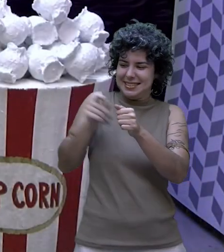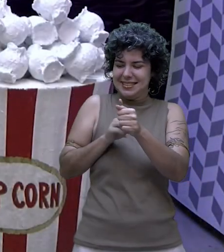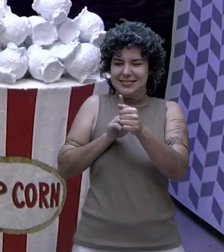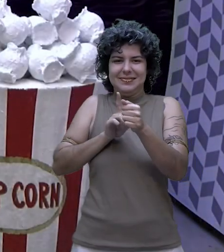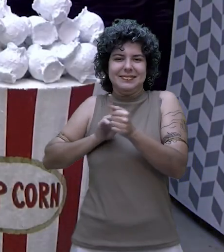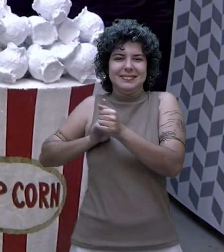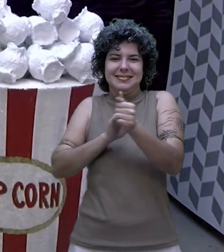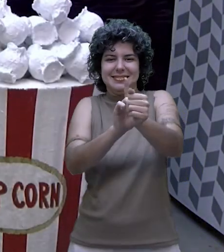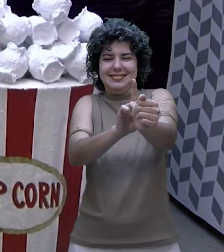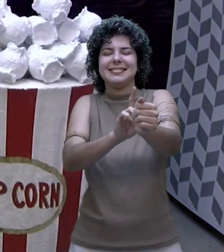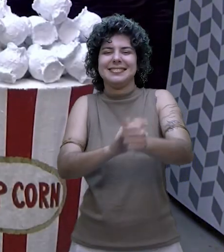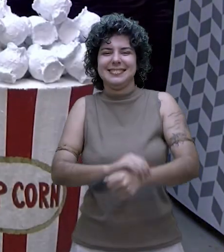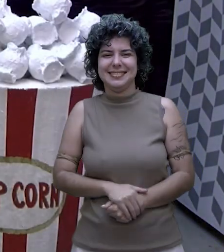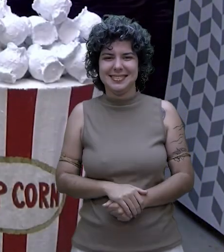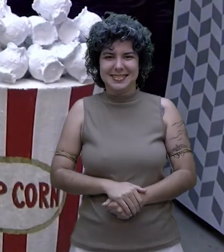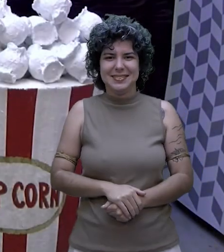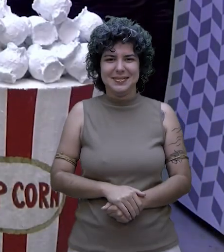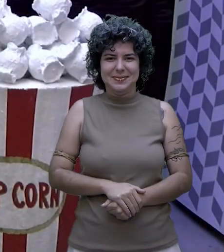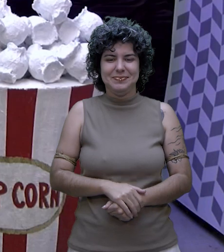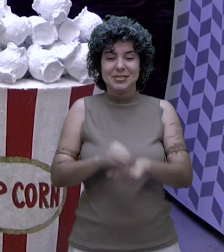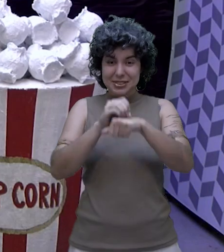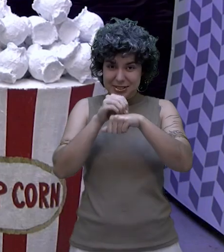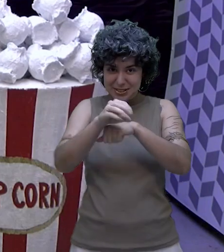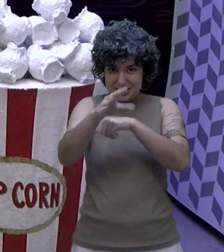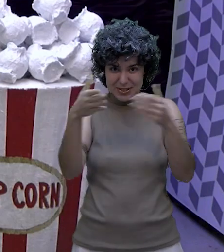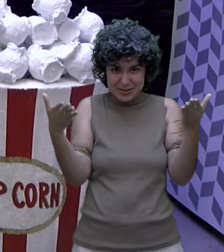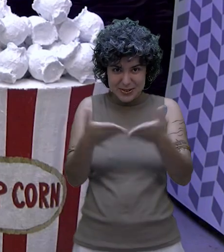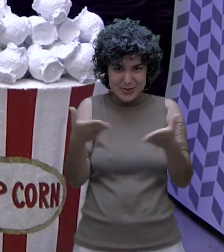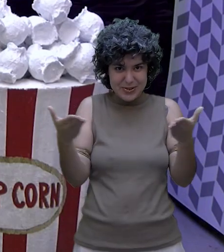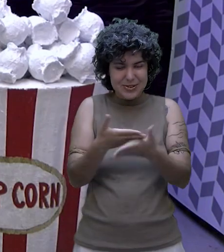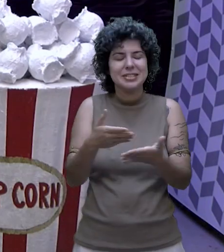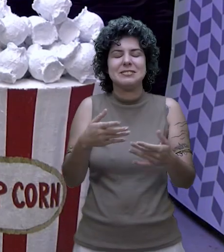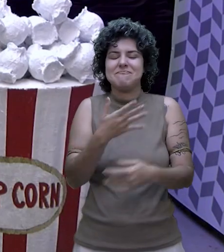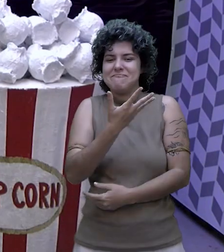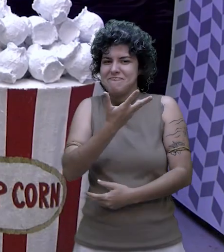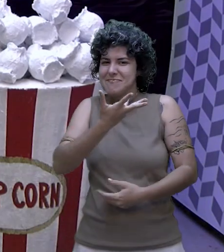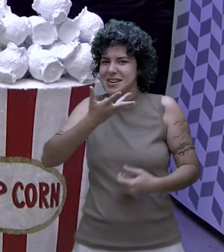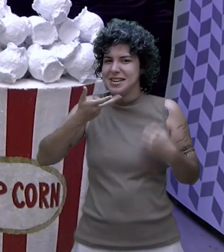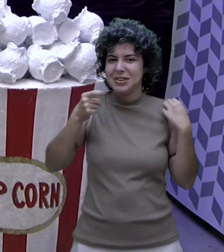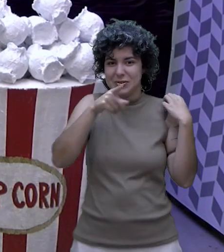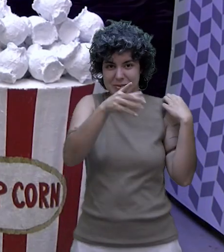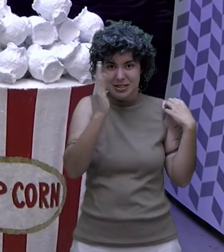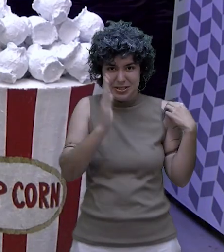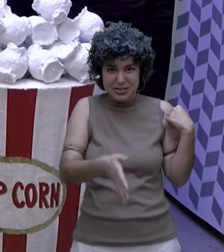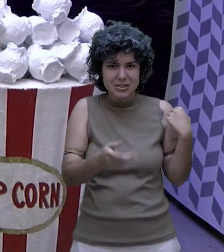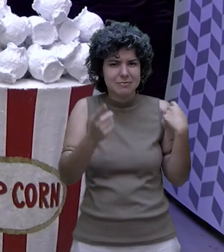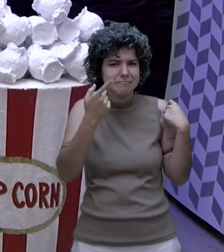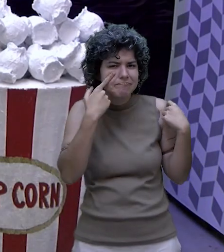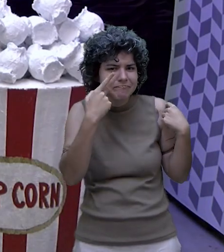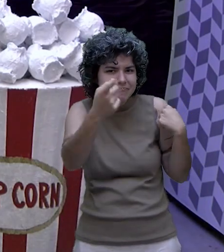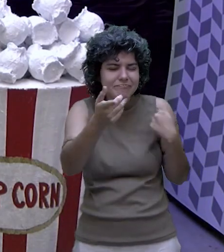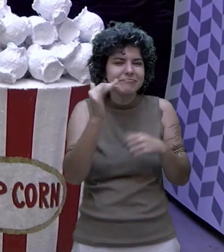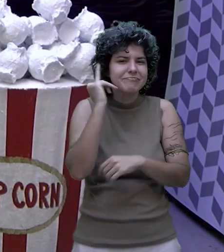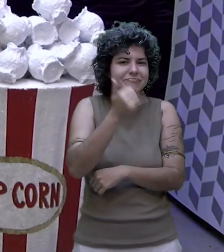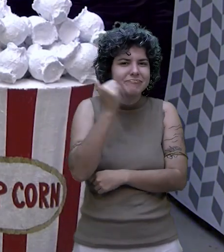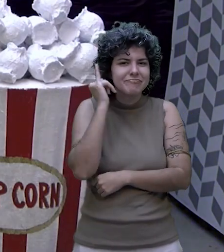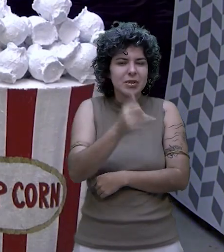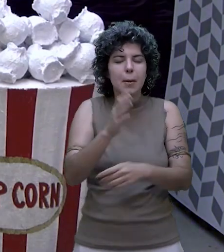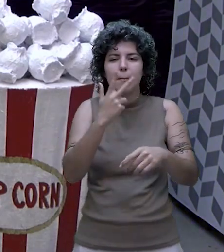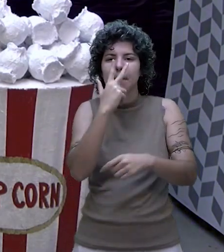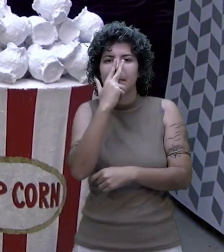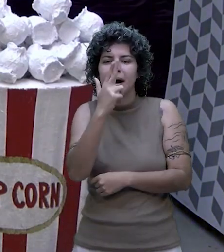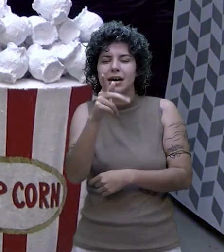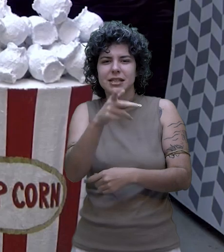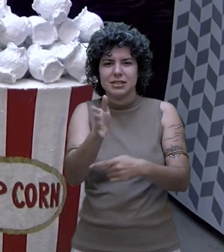está imperdível. Se você já ouviu histórias de mulheres que vivem em uma bolha que parece um filme de tão surreal, você